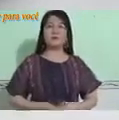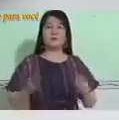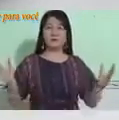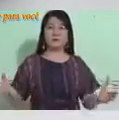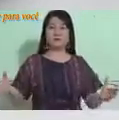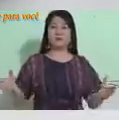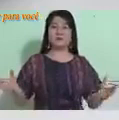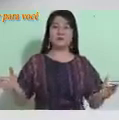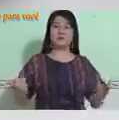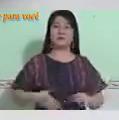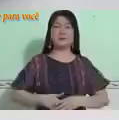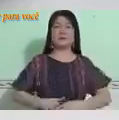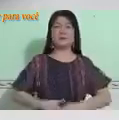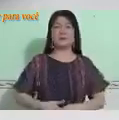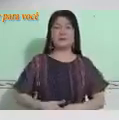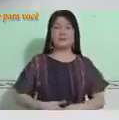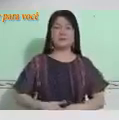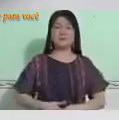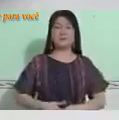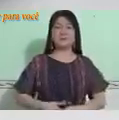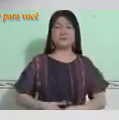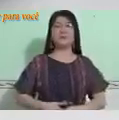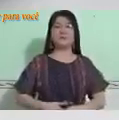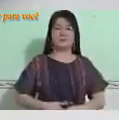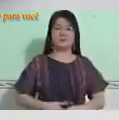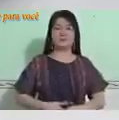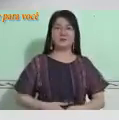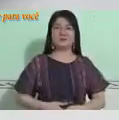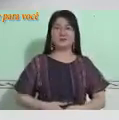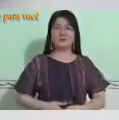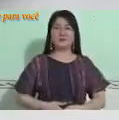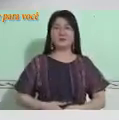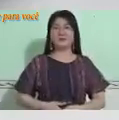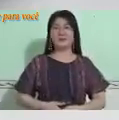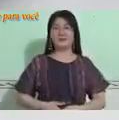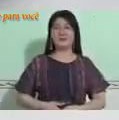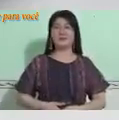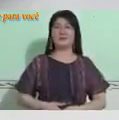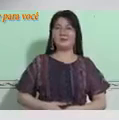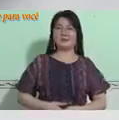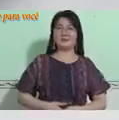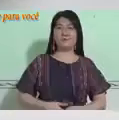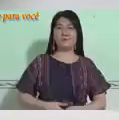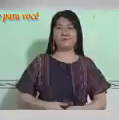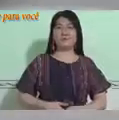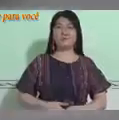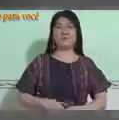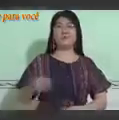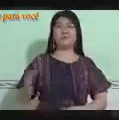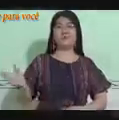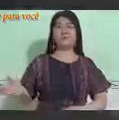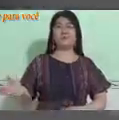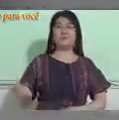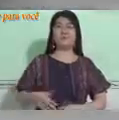Isso é a lavagem nasal dilata os canais nasais, vírgula J U D A N D O A S S S R S C D L O